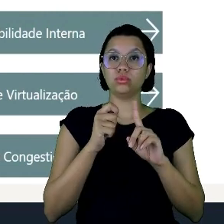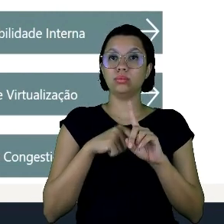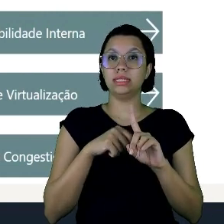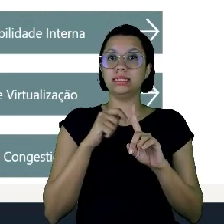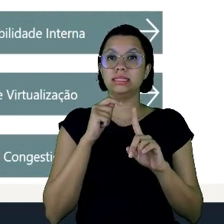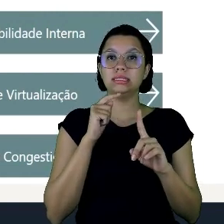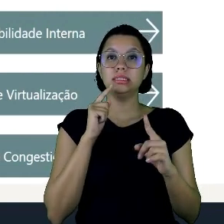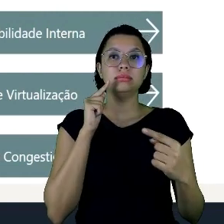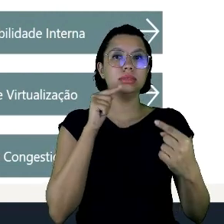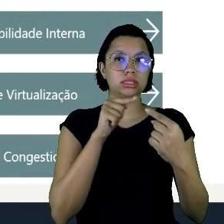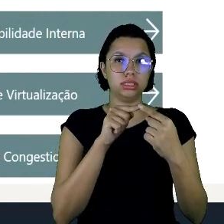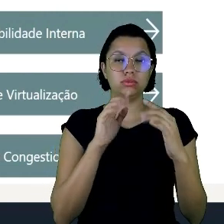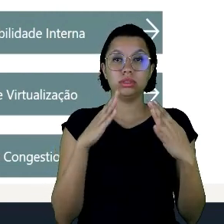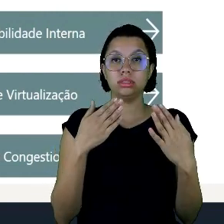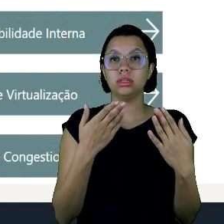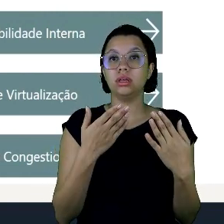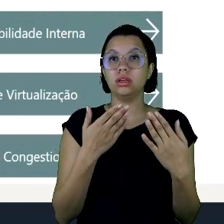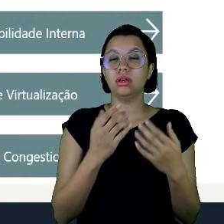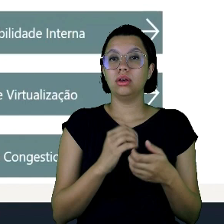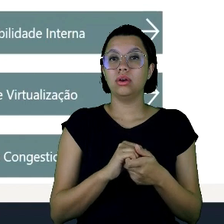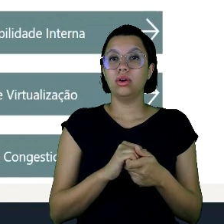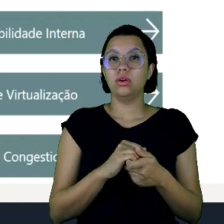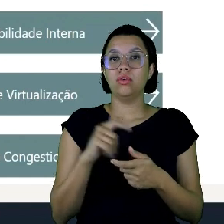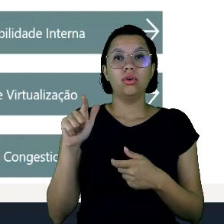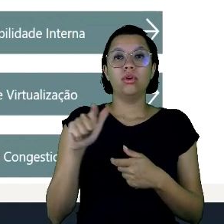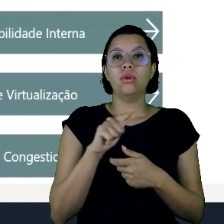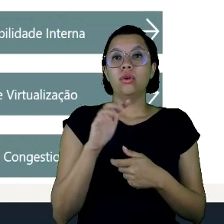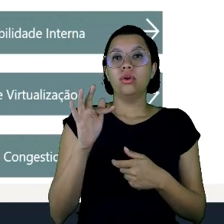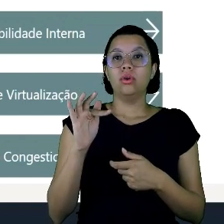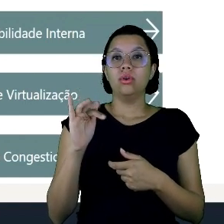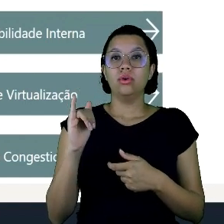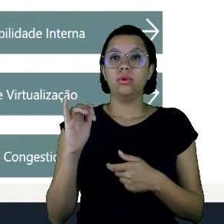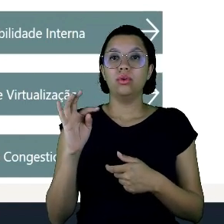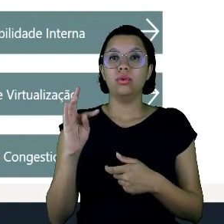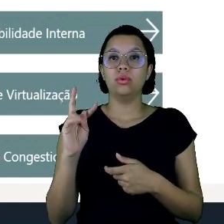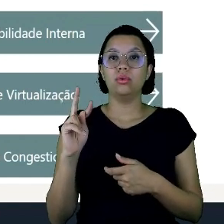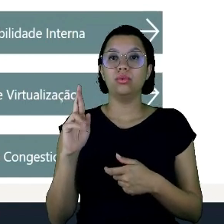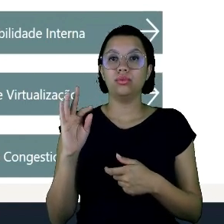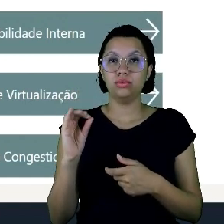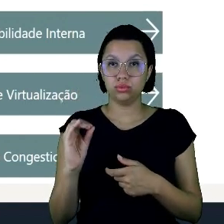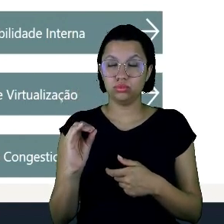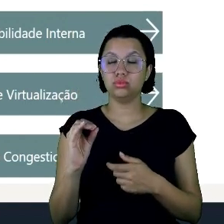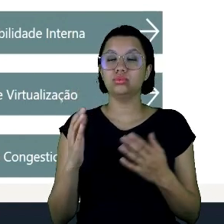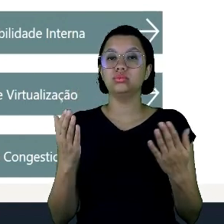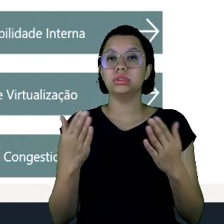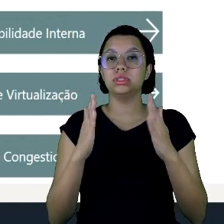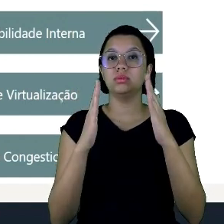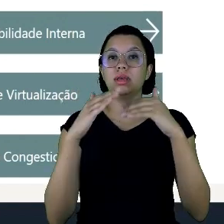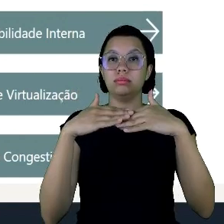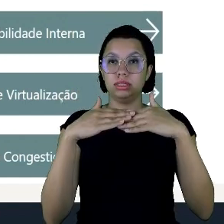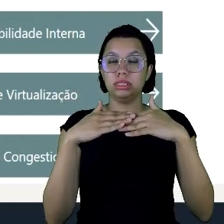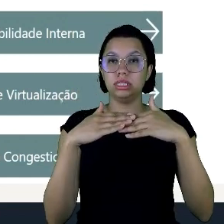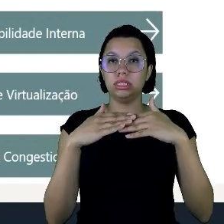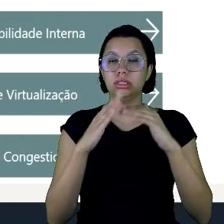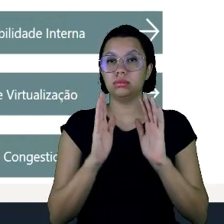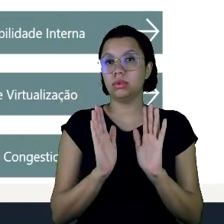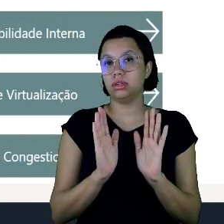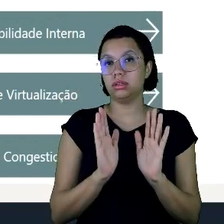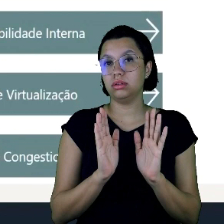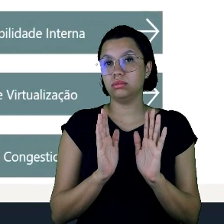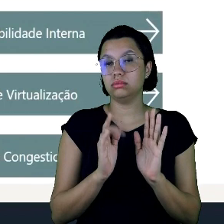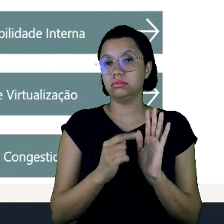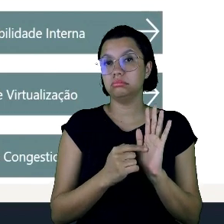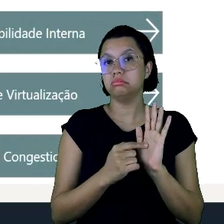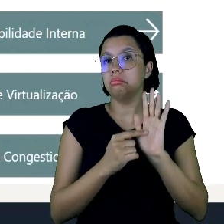salteados, tá? Só alguns meses específicos. Então, aqui eu vou limpar o filtro aqui do gabinete, tá?